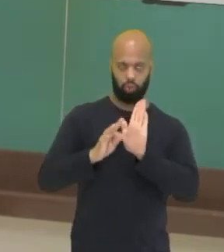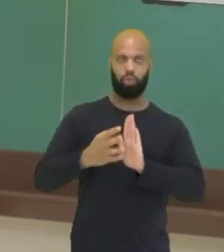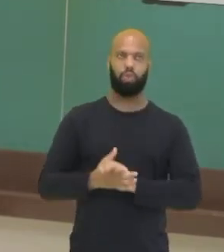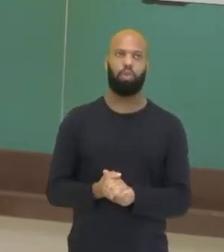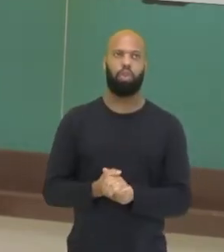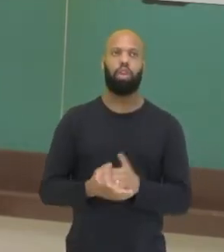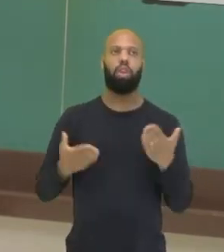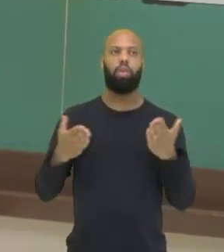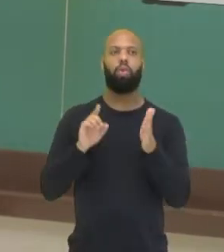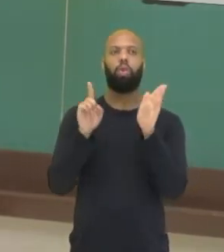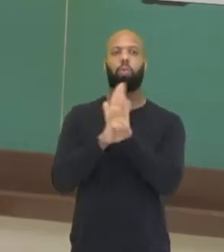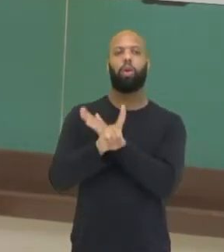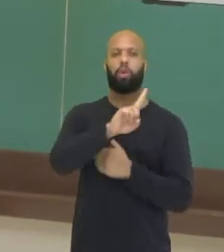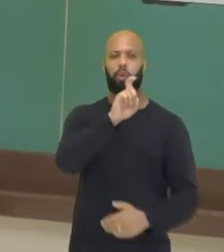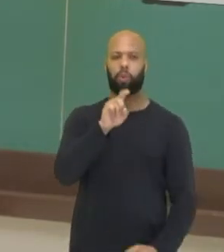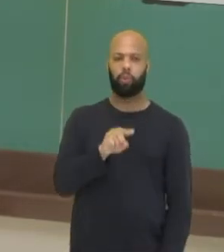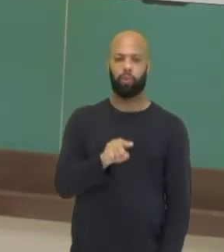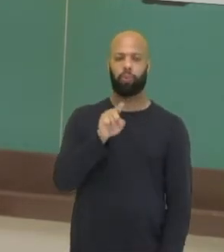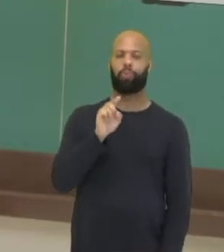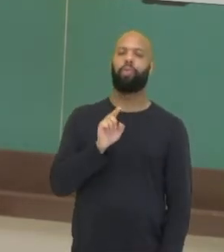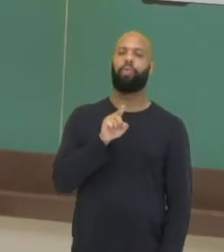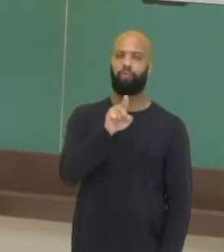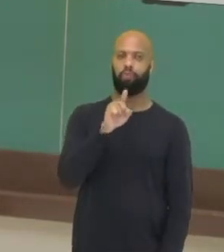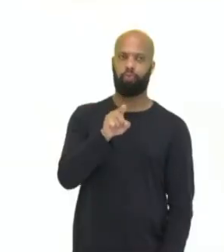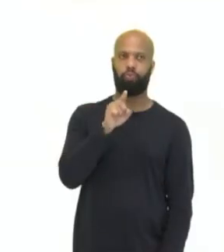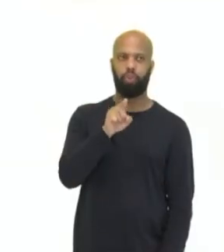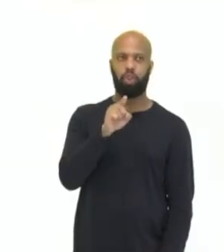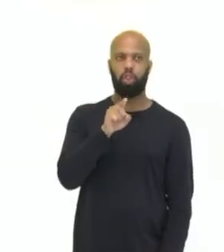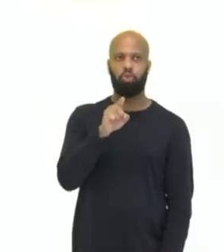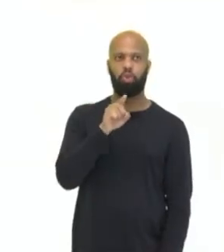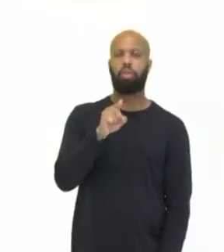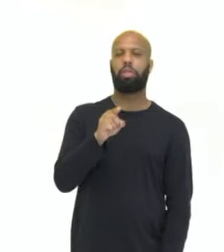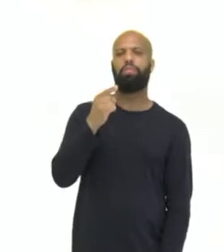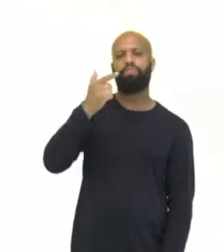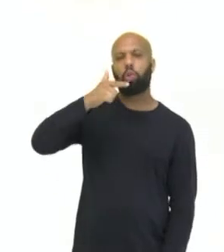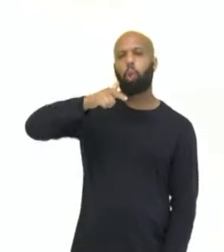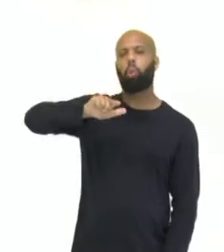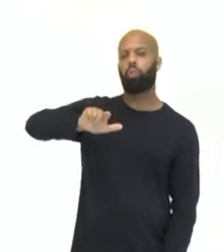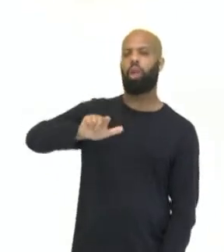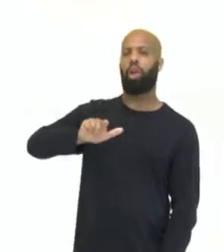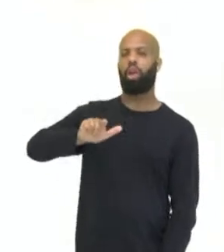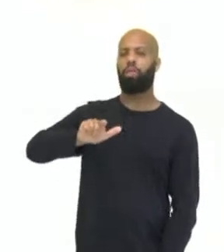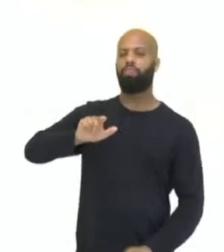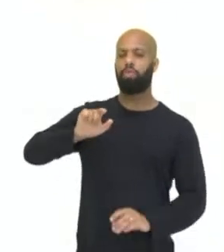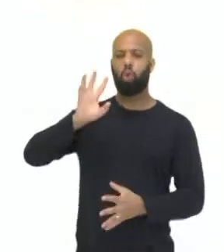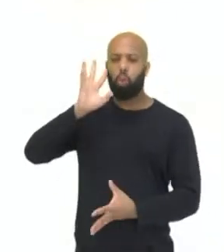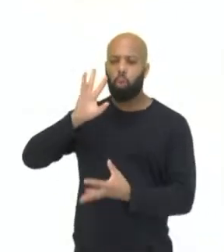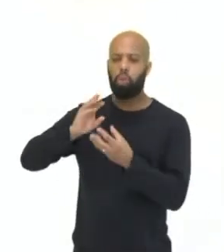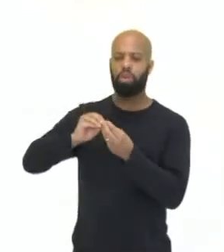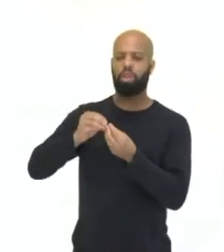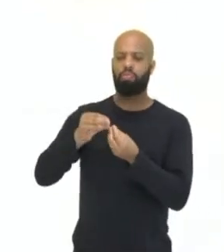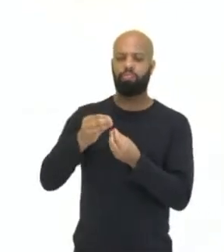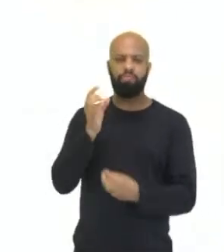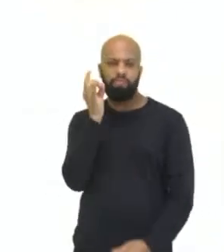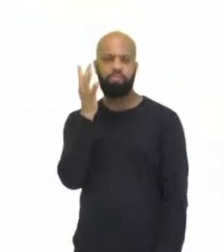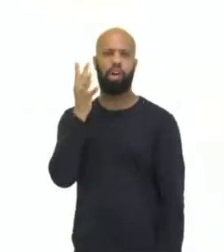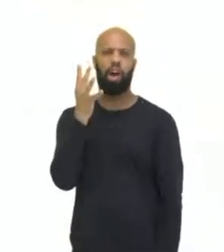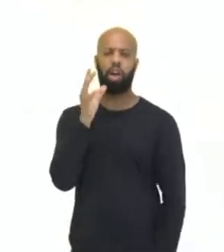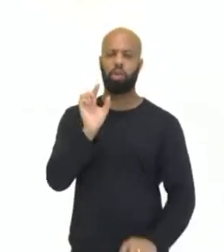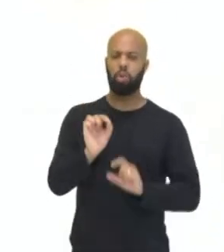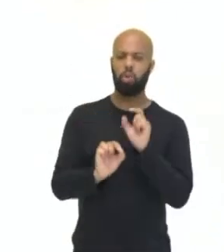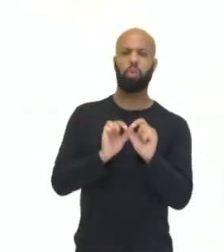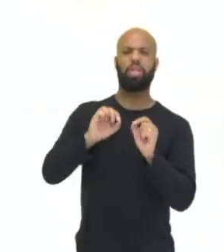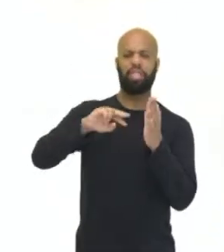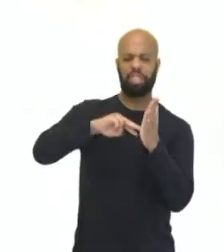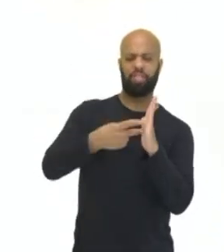Bom, perguntinha para vocês aí para iniciarmos a nossa aula, né? Será que nós conseguimos compreender com facilidade